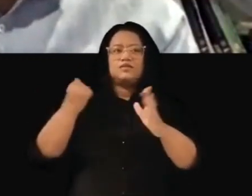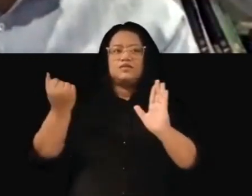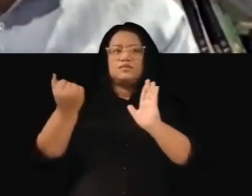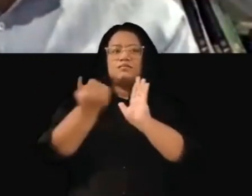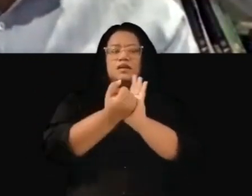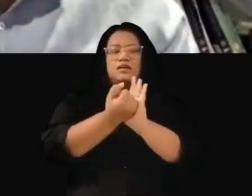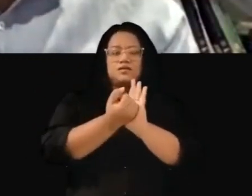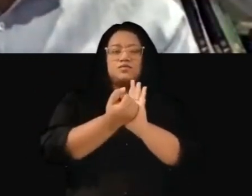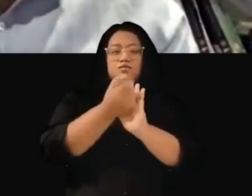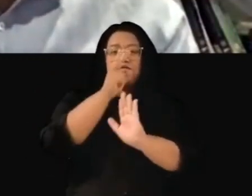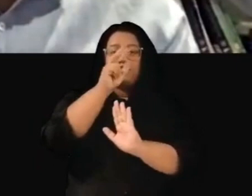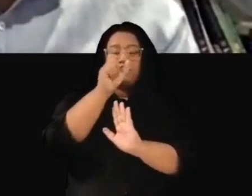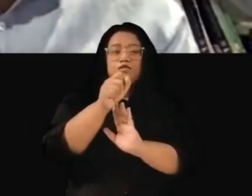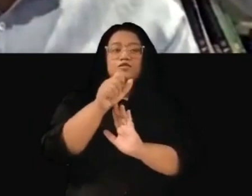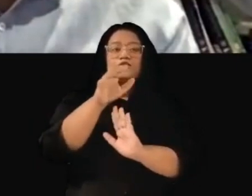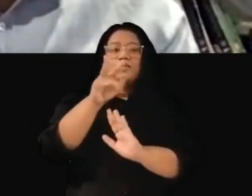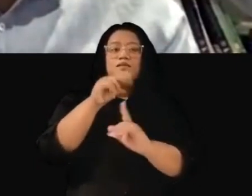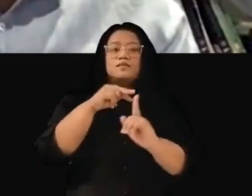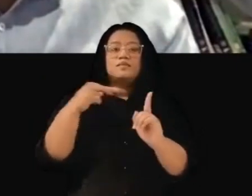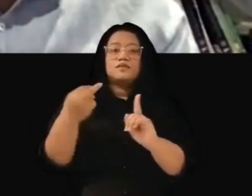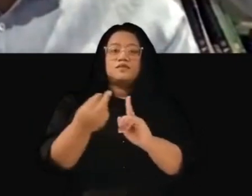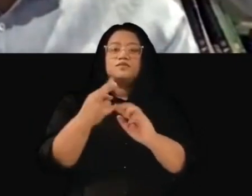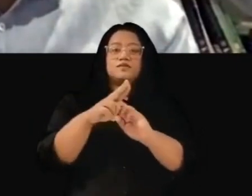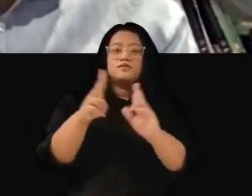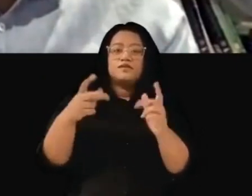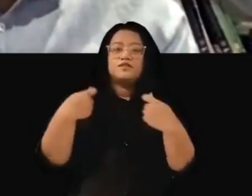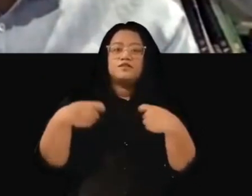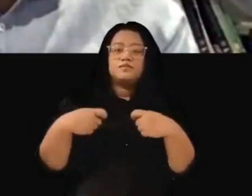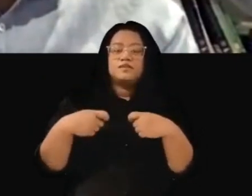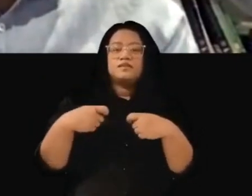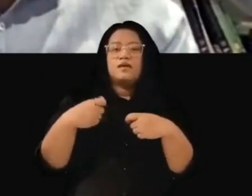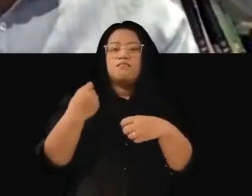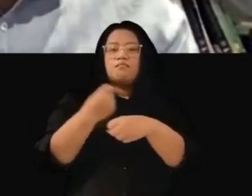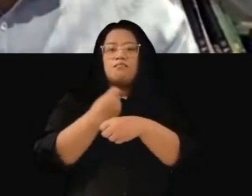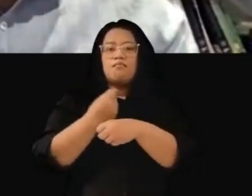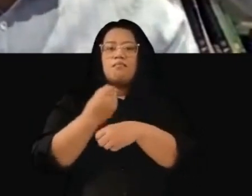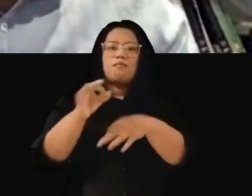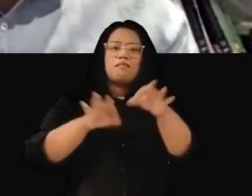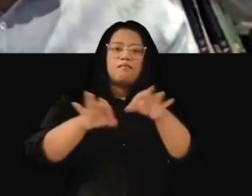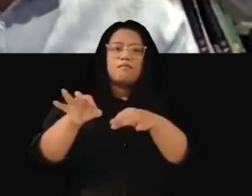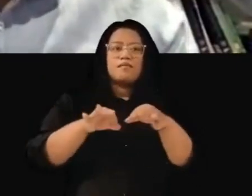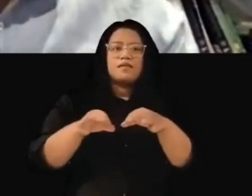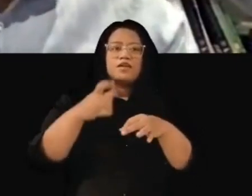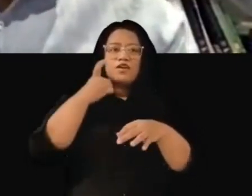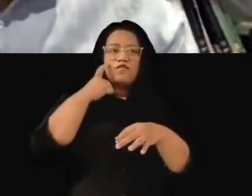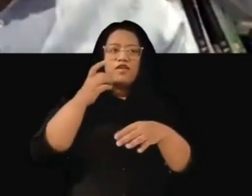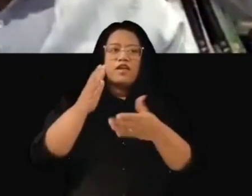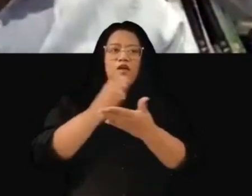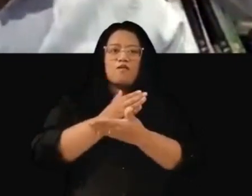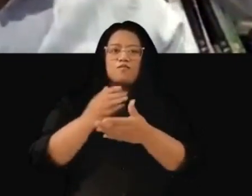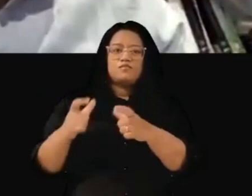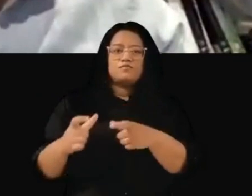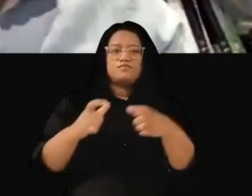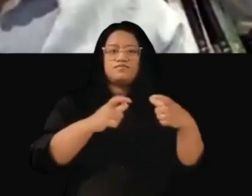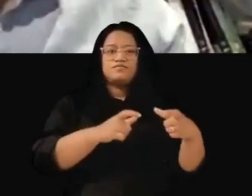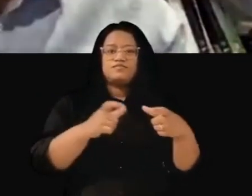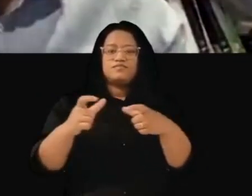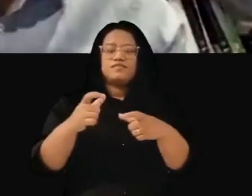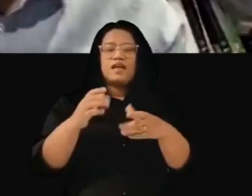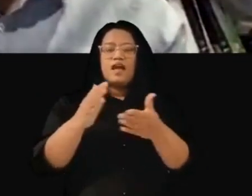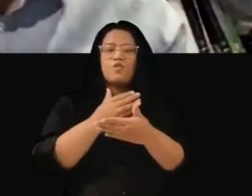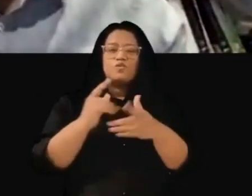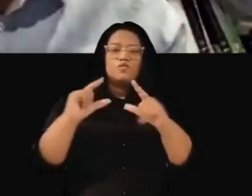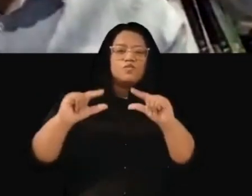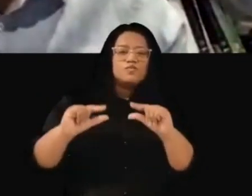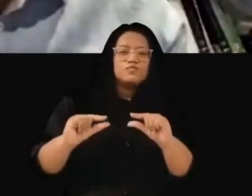tempo, dando uma perspectiva, né? Olha, temos que construir algo e não é fácil. Vejam que alguns pneus estão fora do lugar, alguns mais gastos que outros,